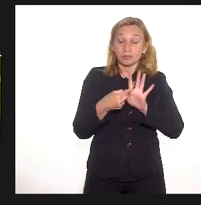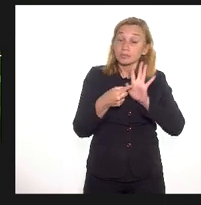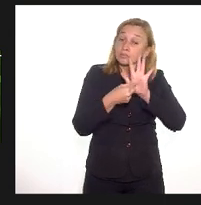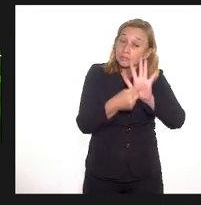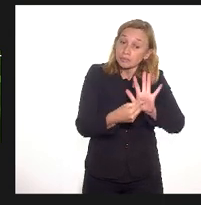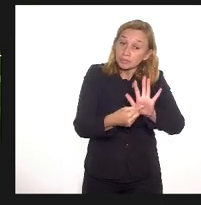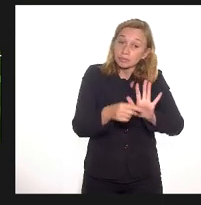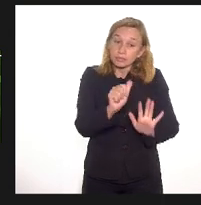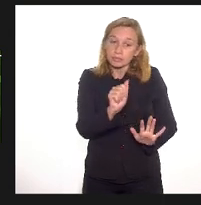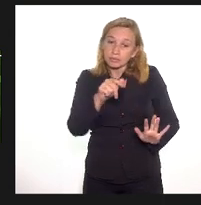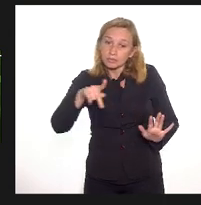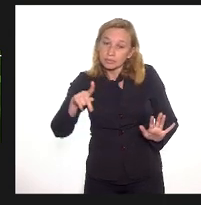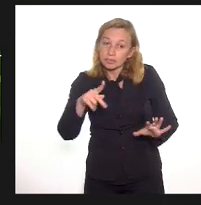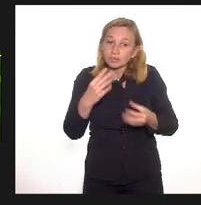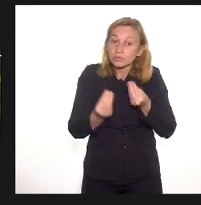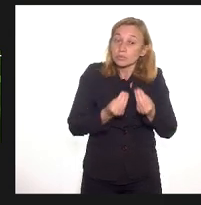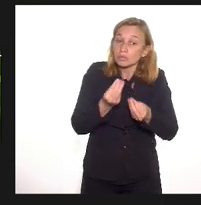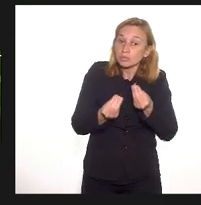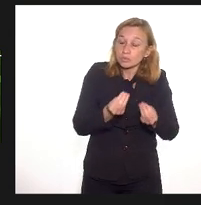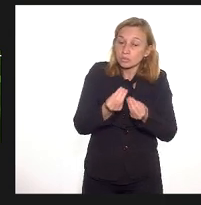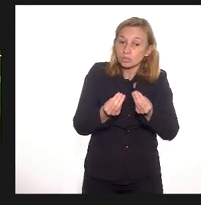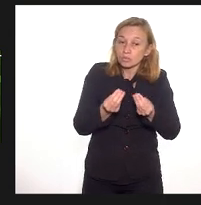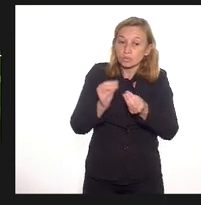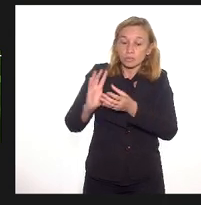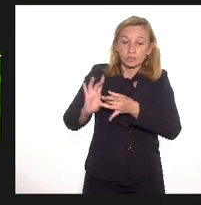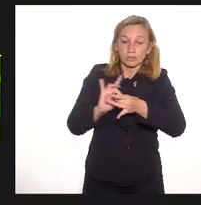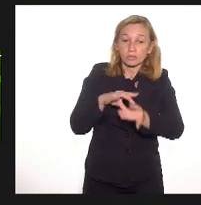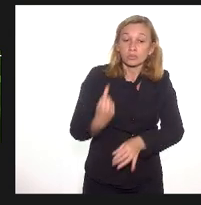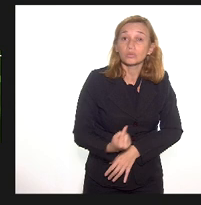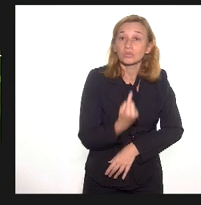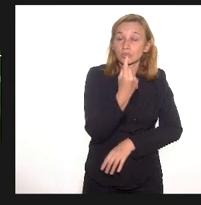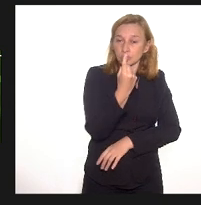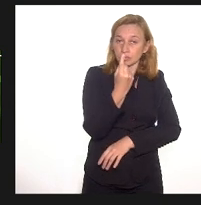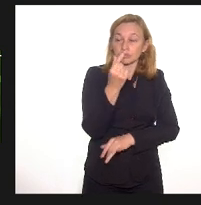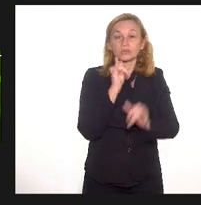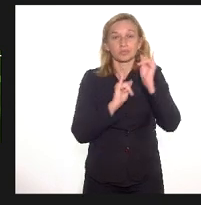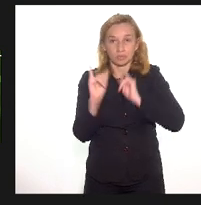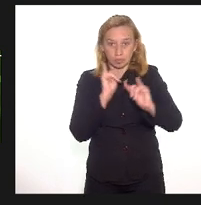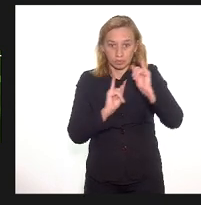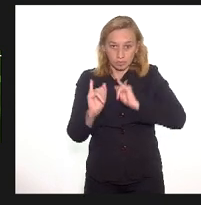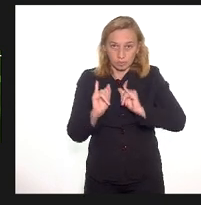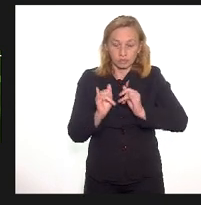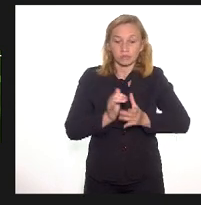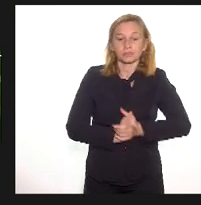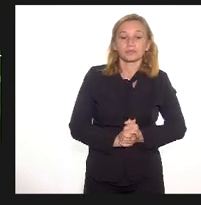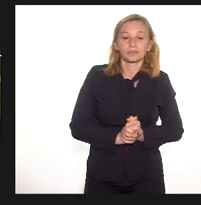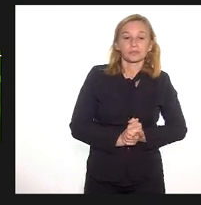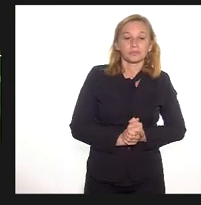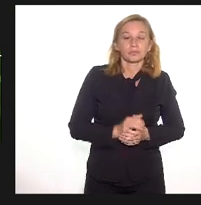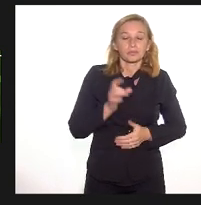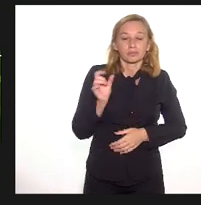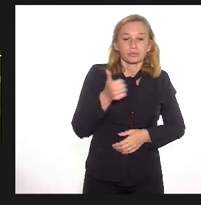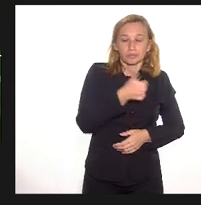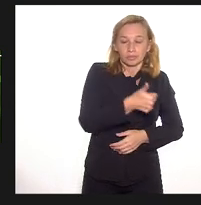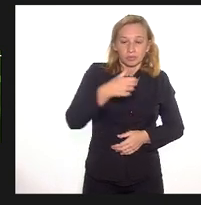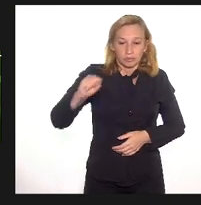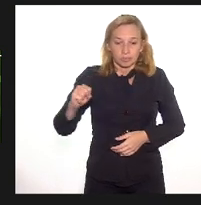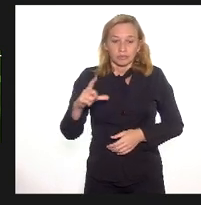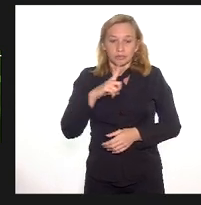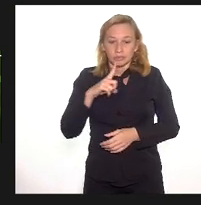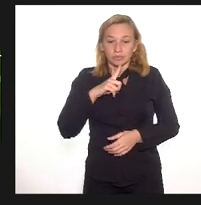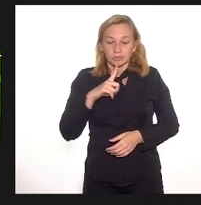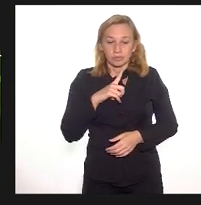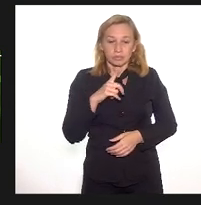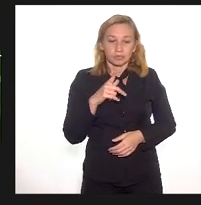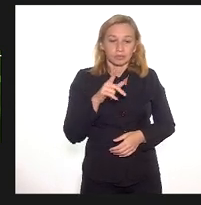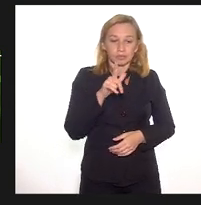identificar a ANP como interlocutor único das informações, né? Em 2018, houve aí um parecer